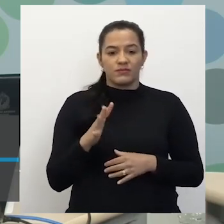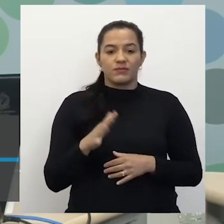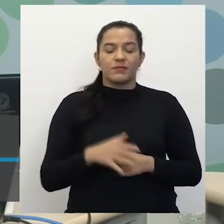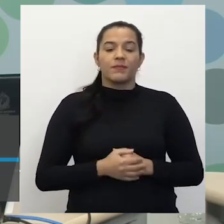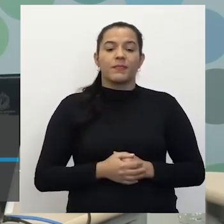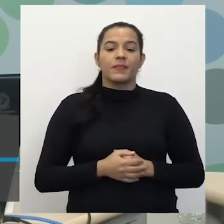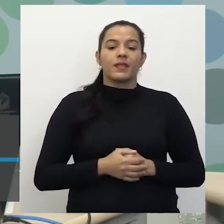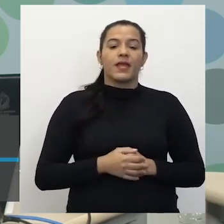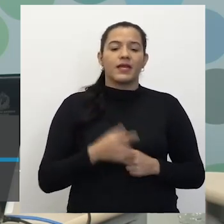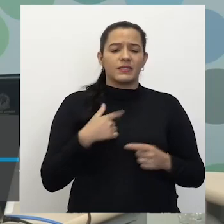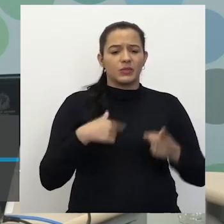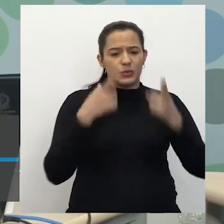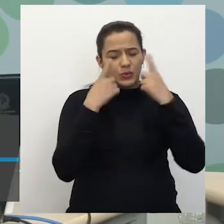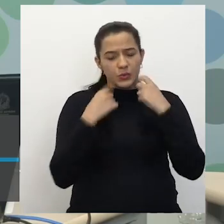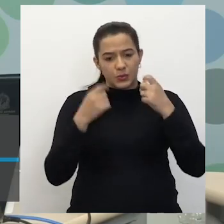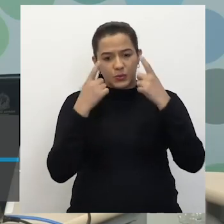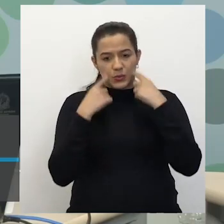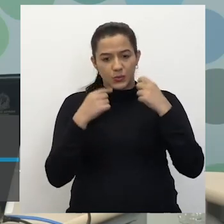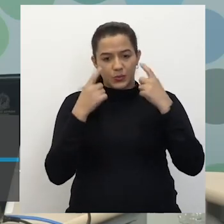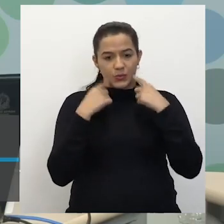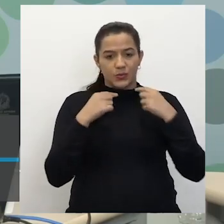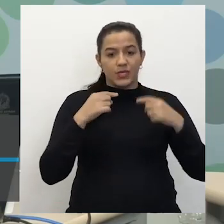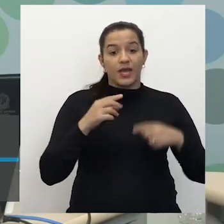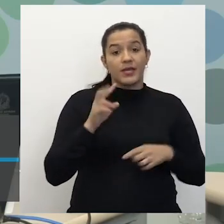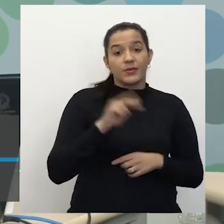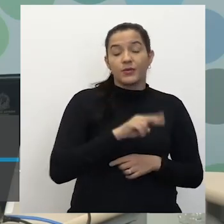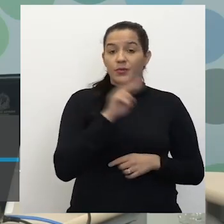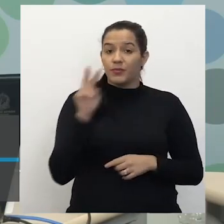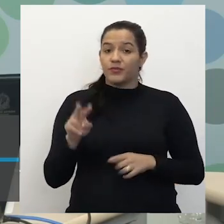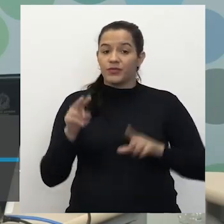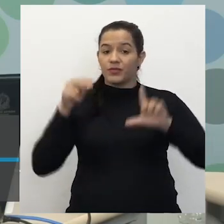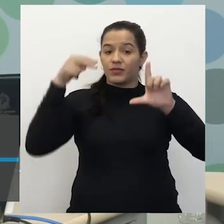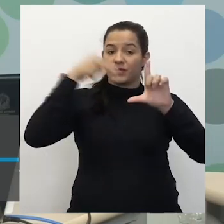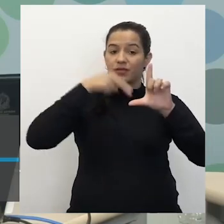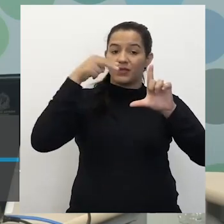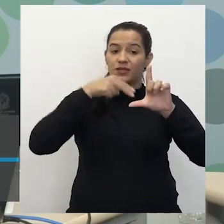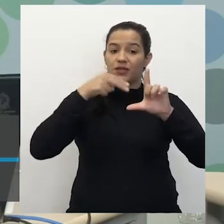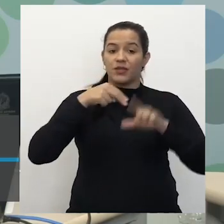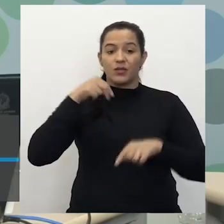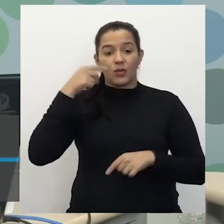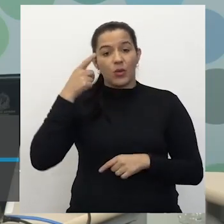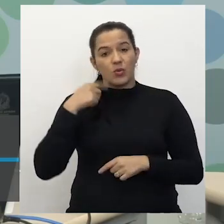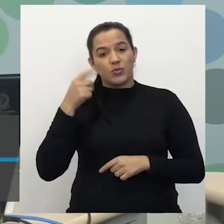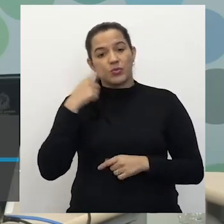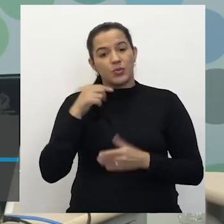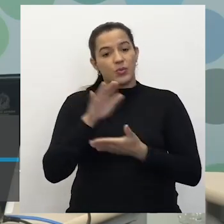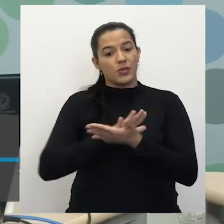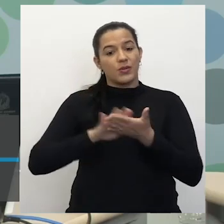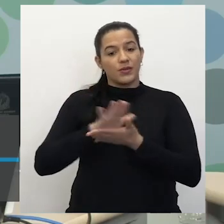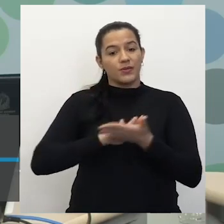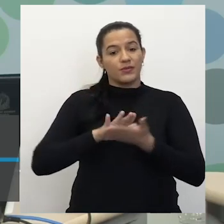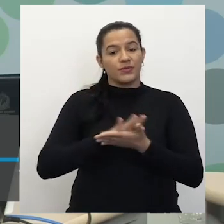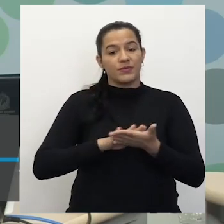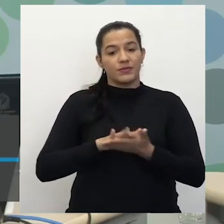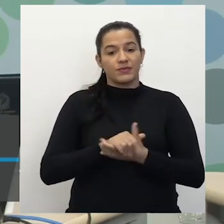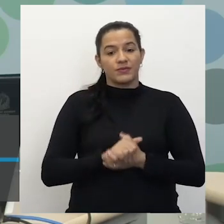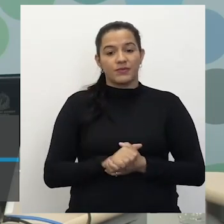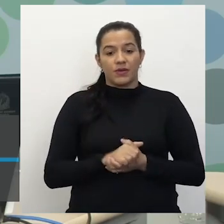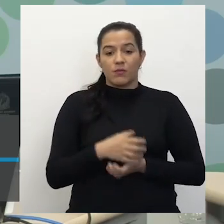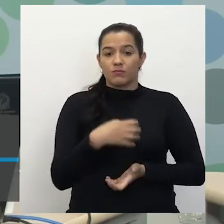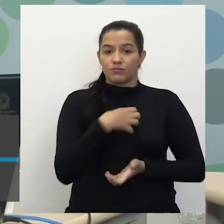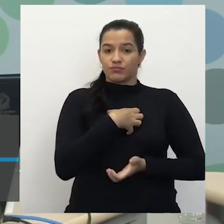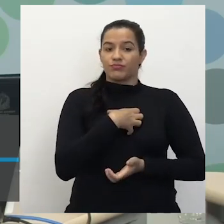ano. E eu chorei, chorei, chorei. E aí quando eu vi na novela, eu não chorei tanto quanto. Foi a primeira vez que eu senti, nossa,